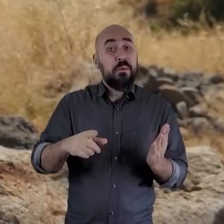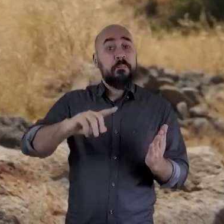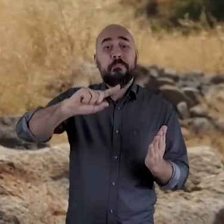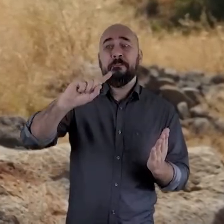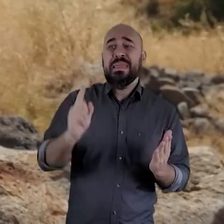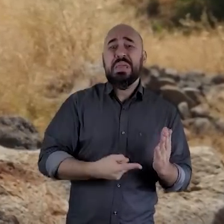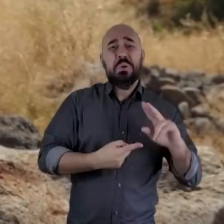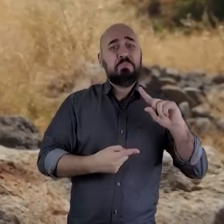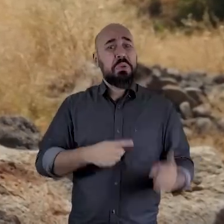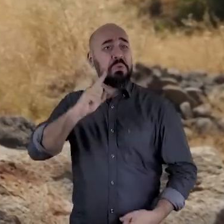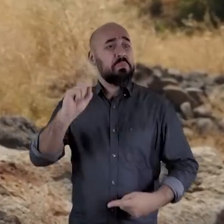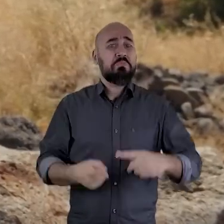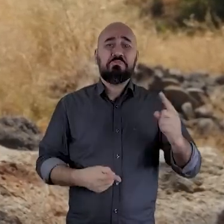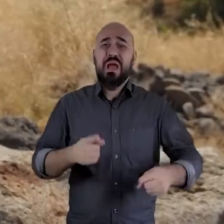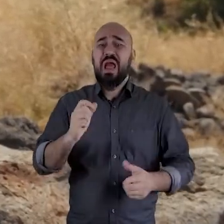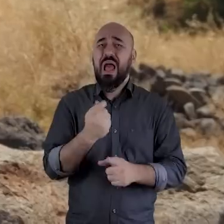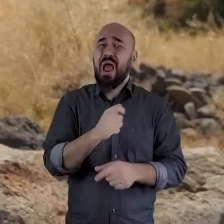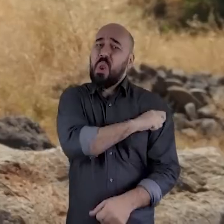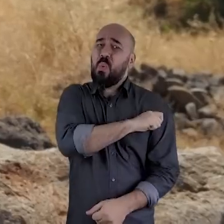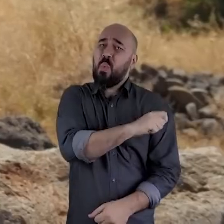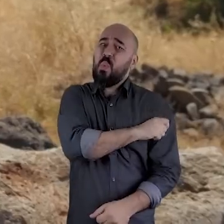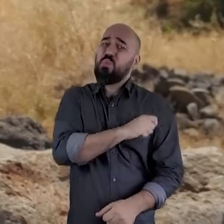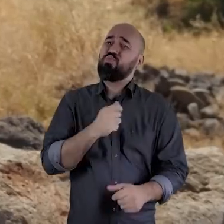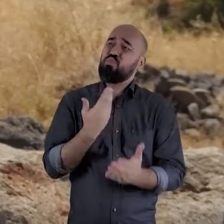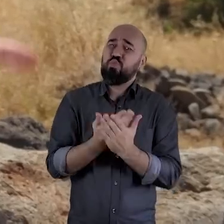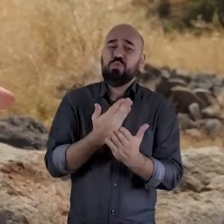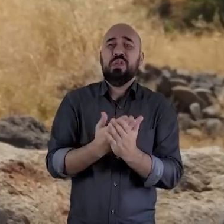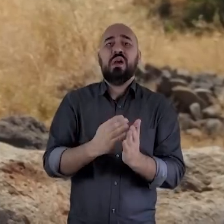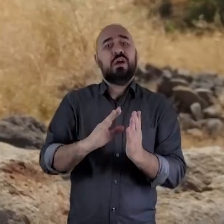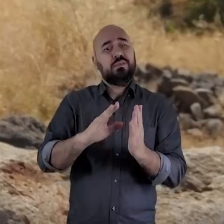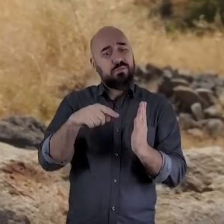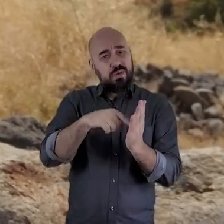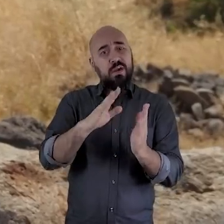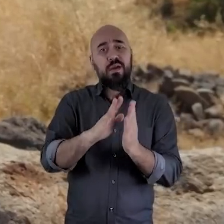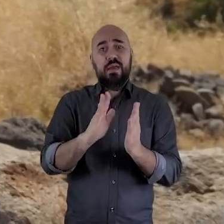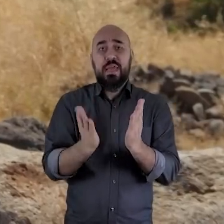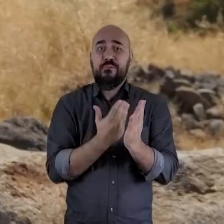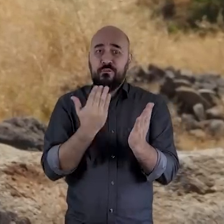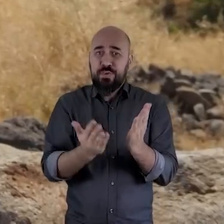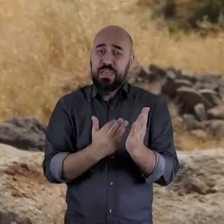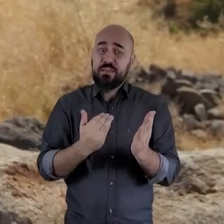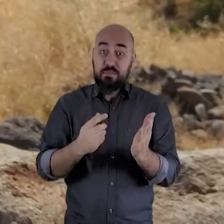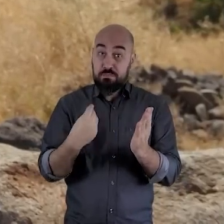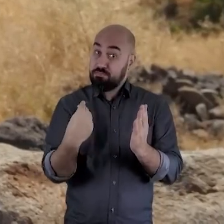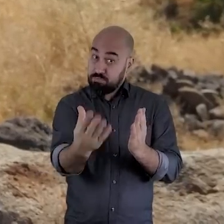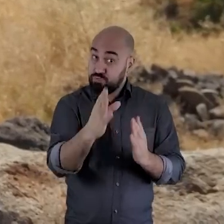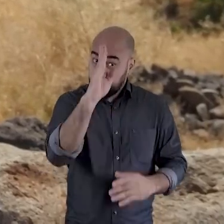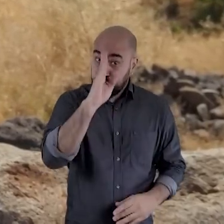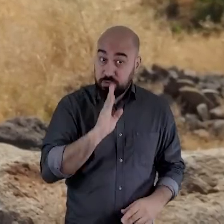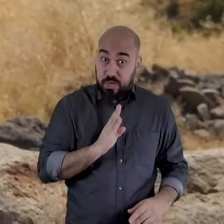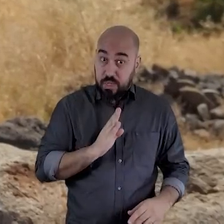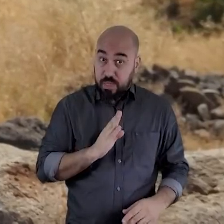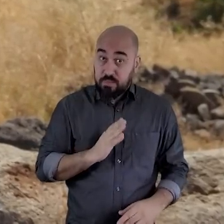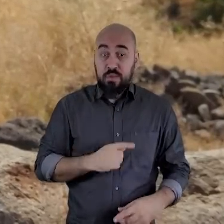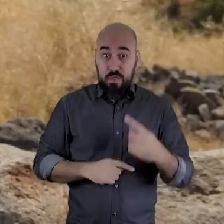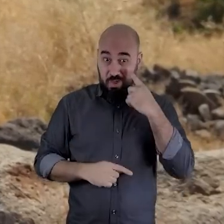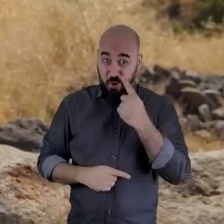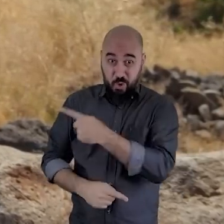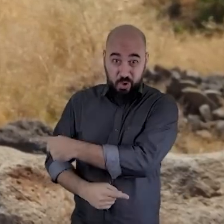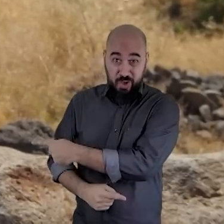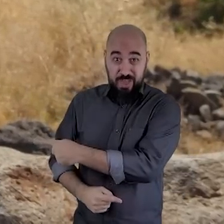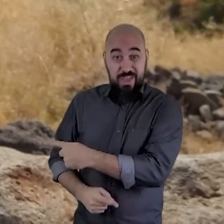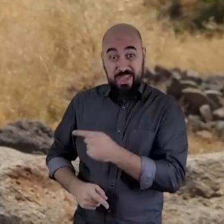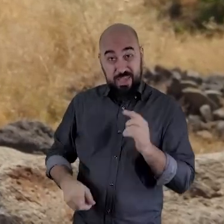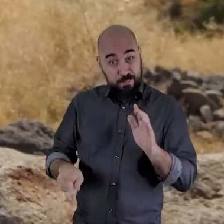Bíblia sempre, toda semana, através dos produtos da TV Novo Tempo, que são inteiramente grátis. E um deles é o guia de estudos do